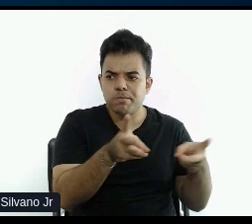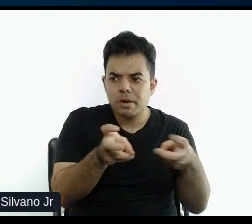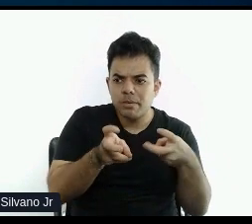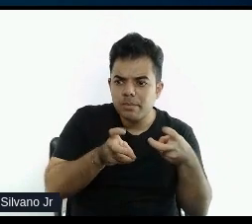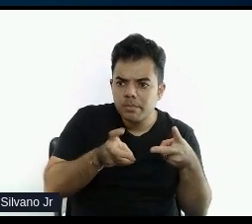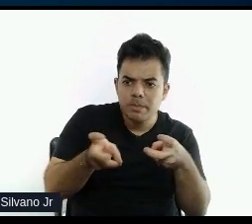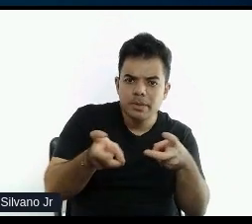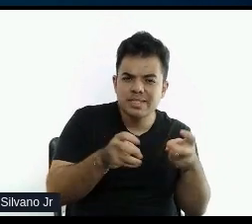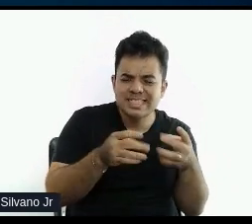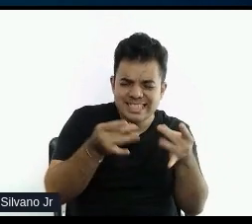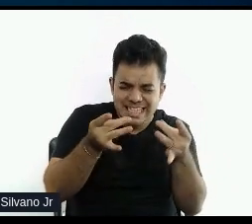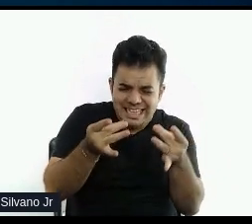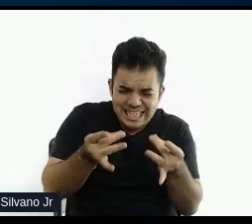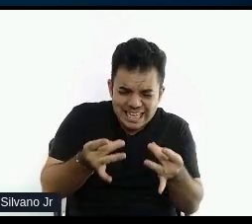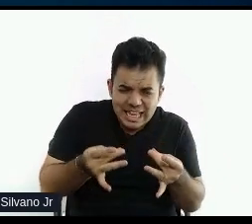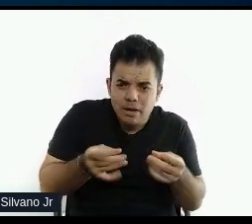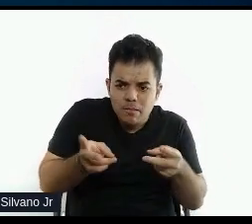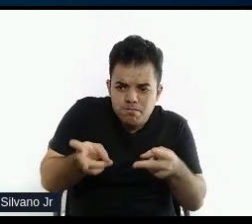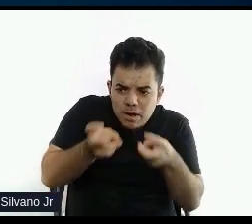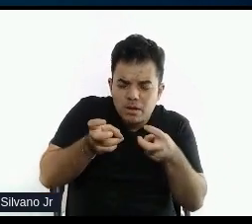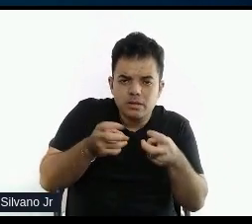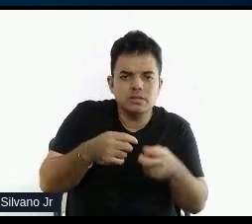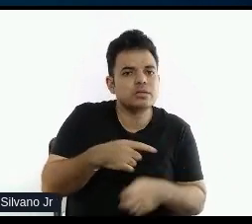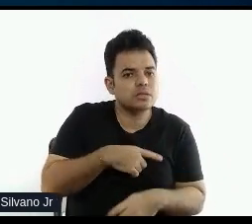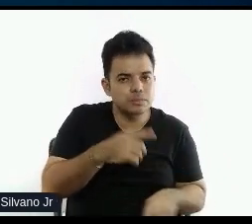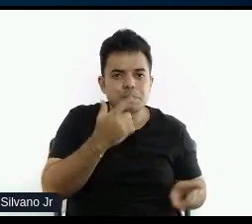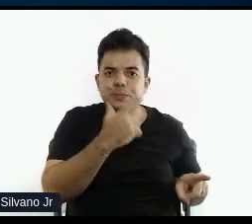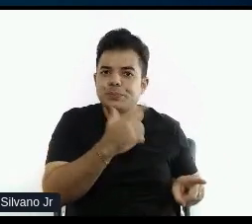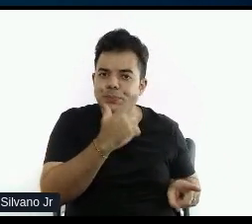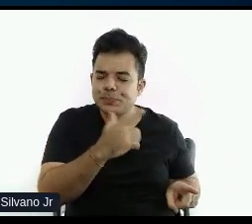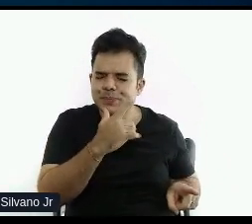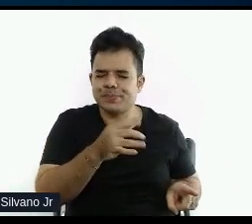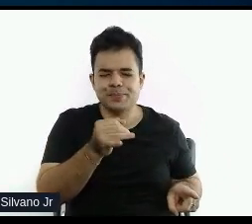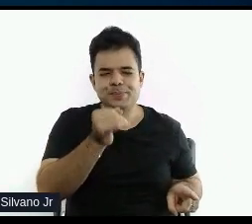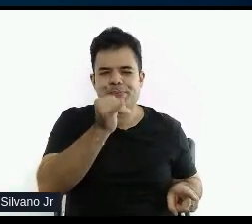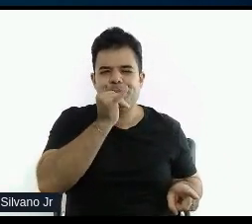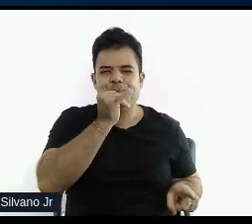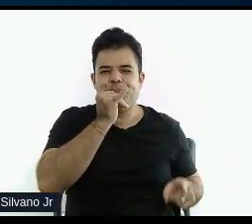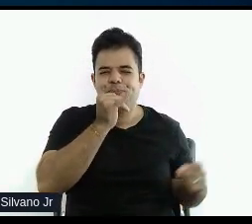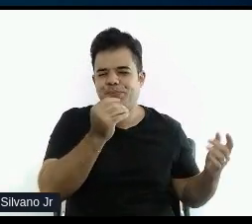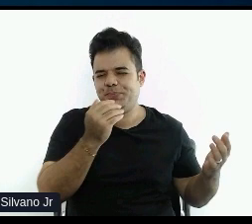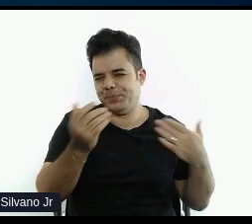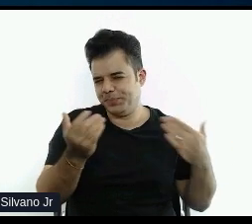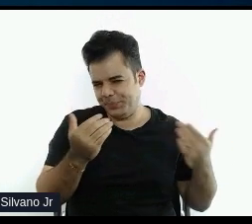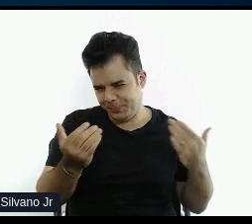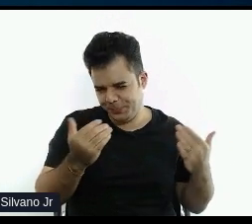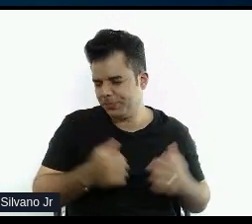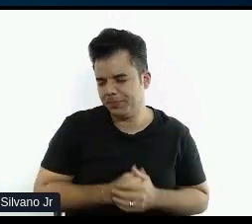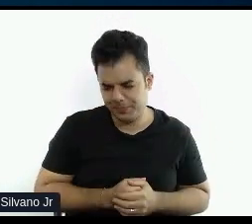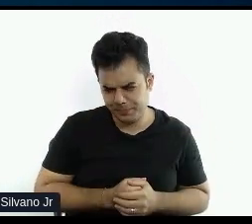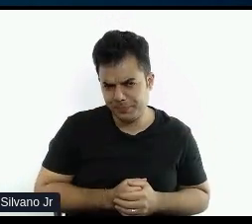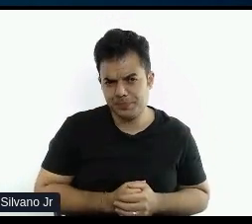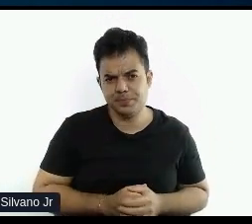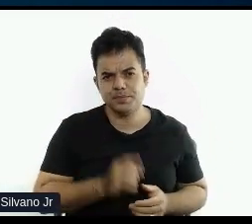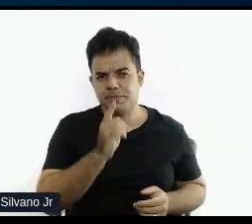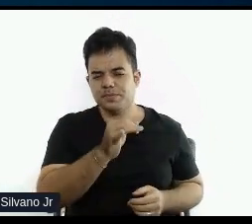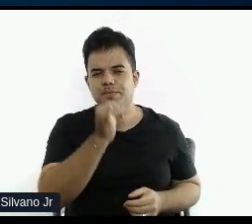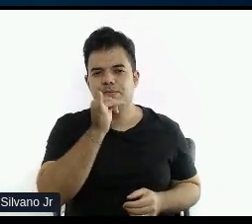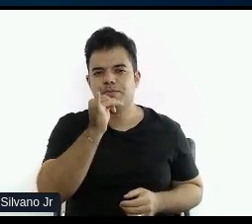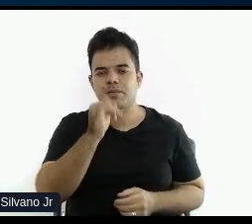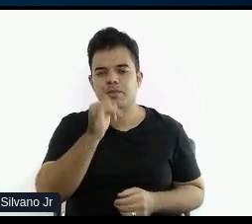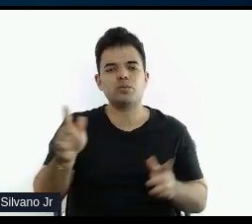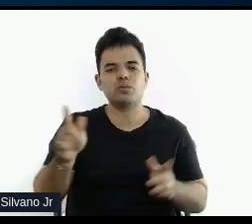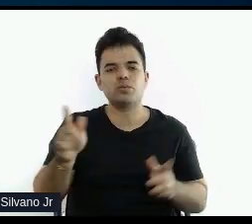pequenos detalhes textuais, né? Então, até para ilustrar isso para vocês, imagine que a gente tem um texto de jornal, eu